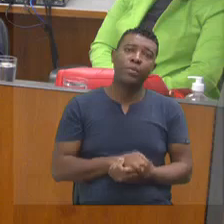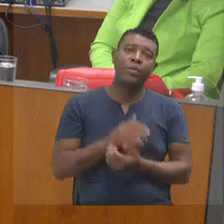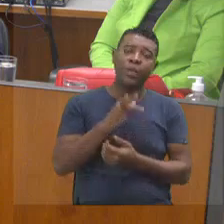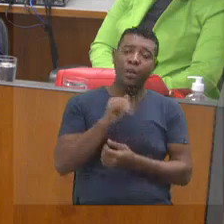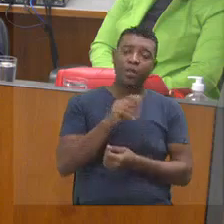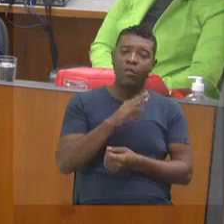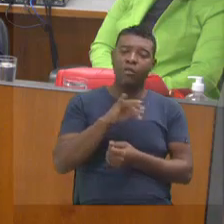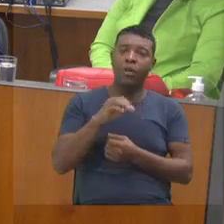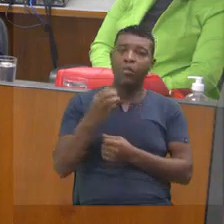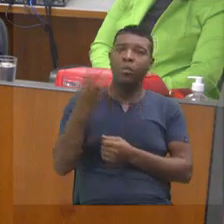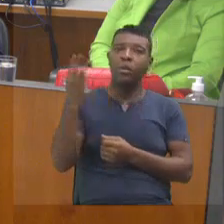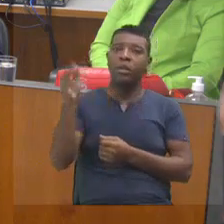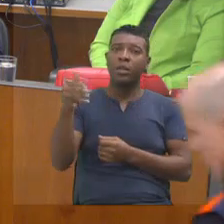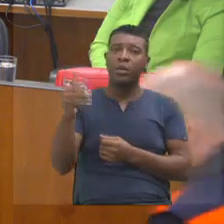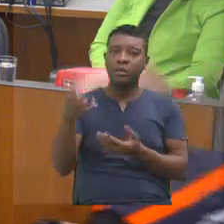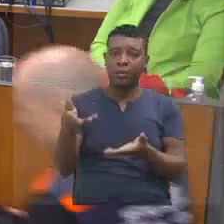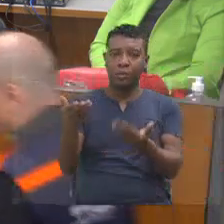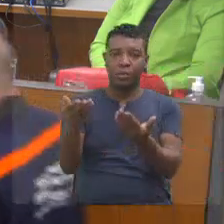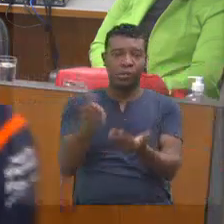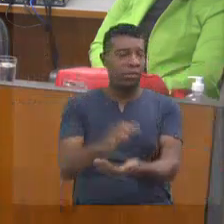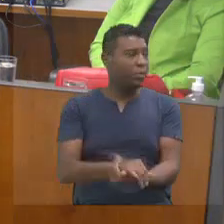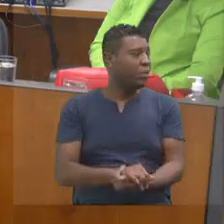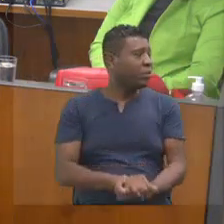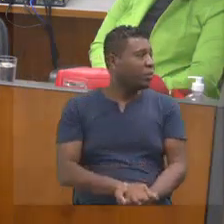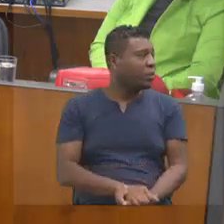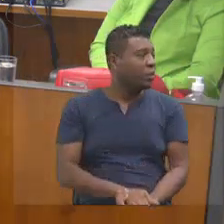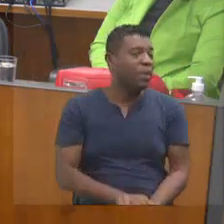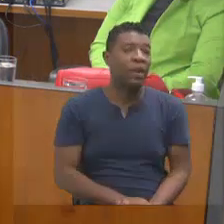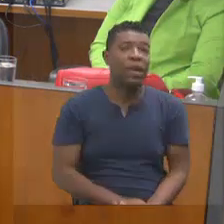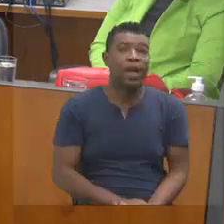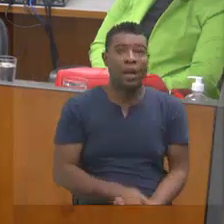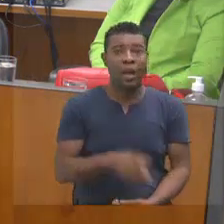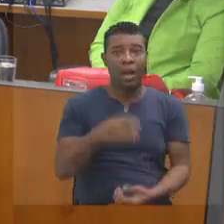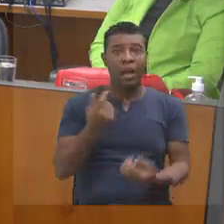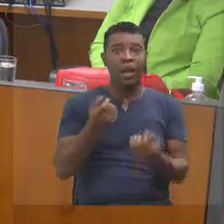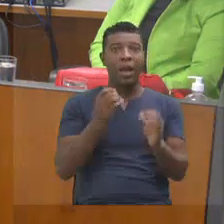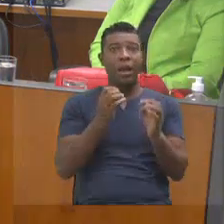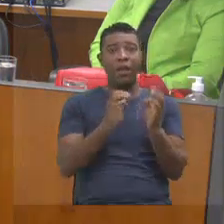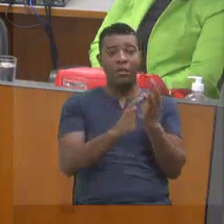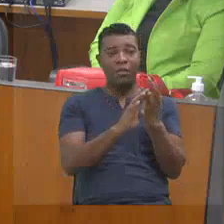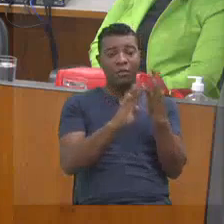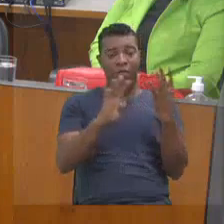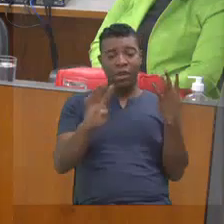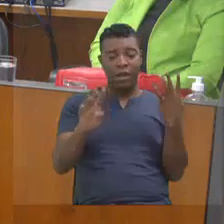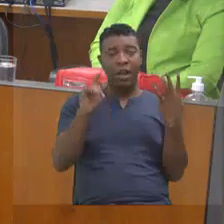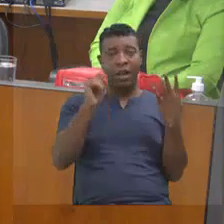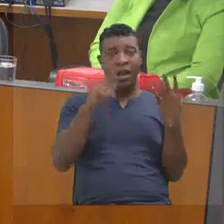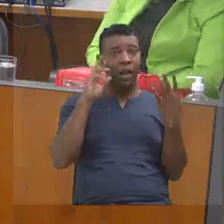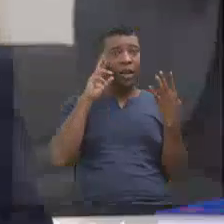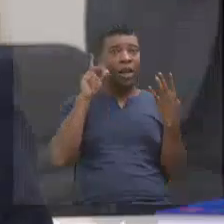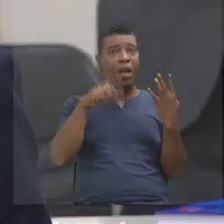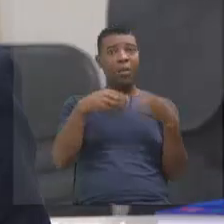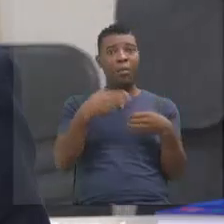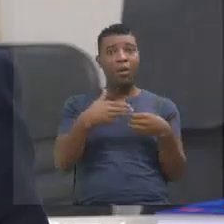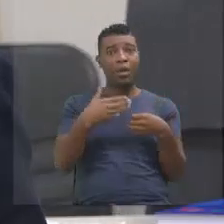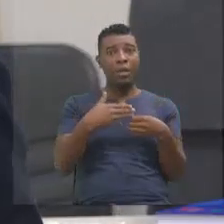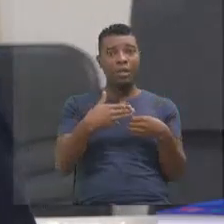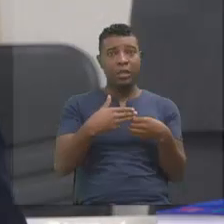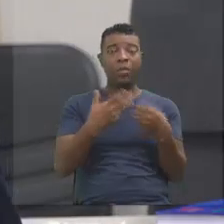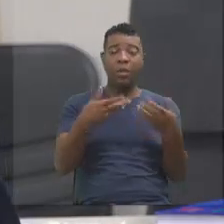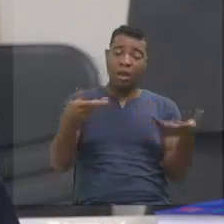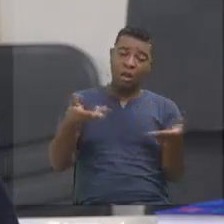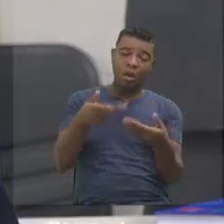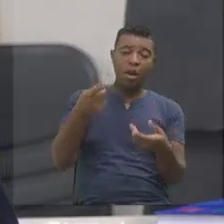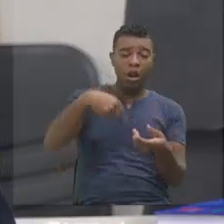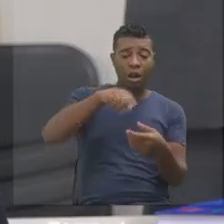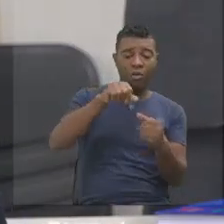obrigado eu tô Maurício é filas a fila a dona da fila é um município e a gente vem dentro da agora do Opera mais a revisão